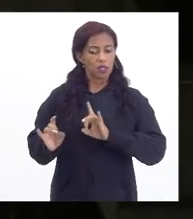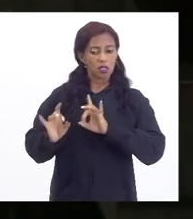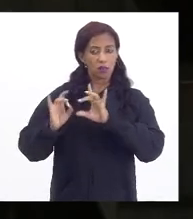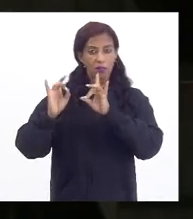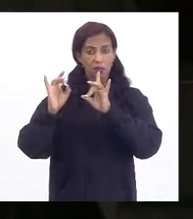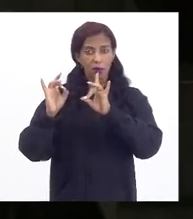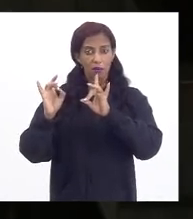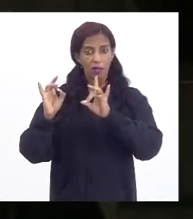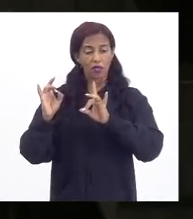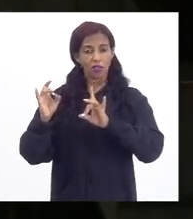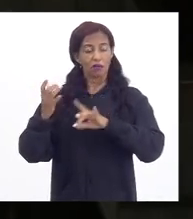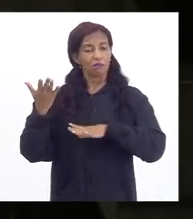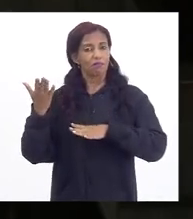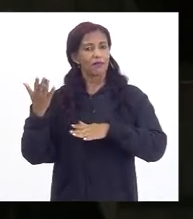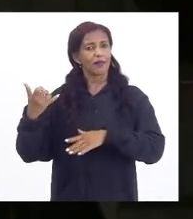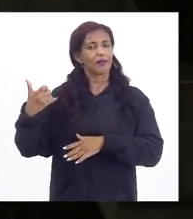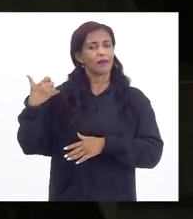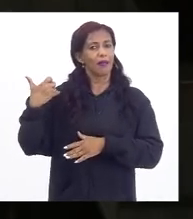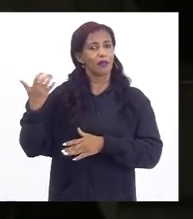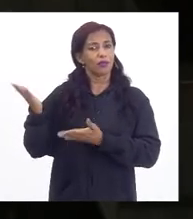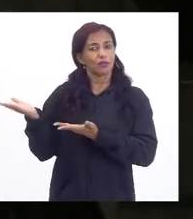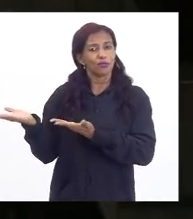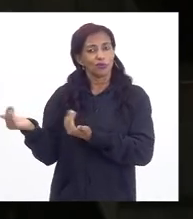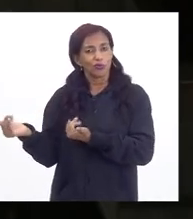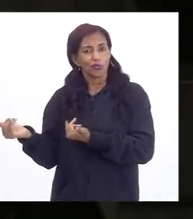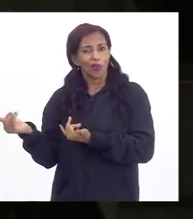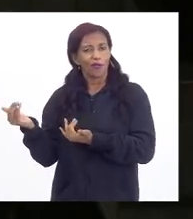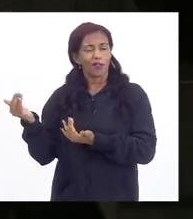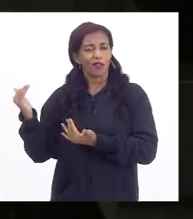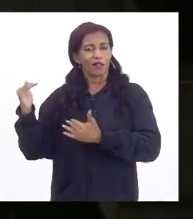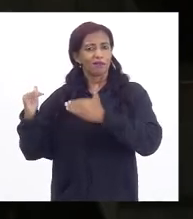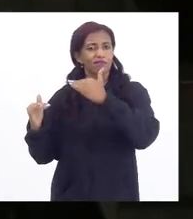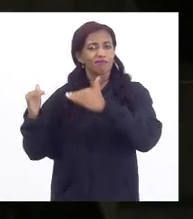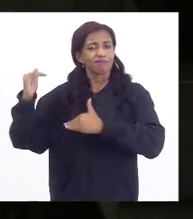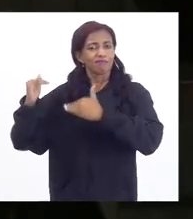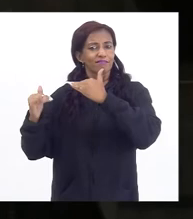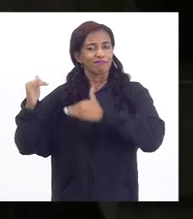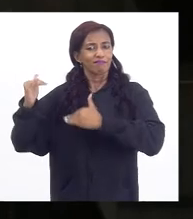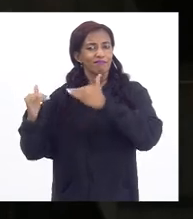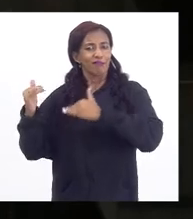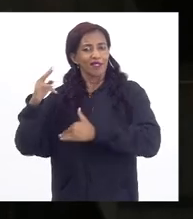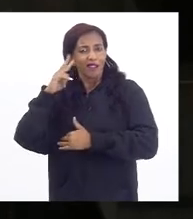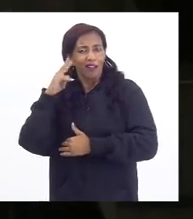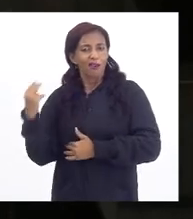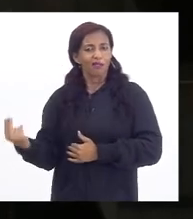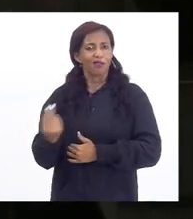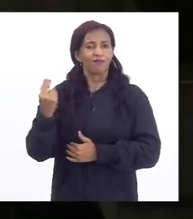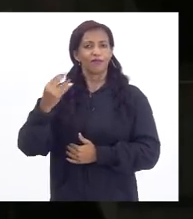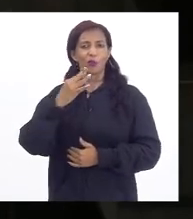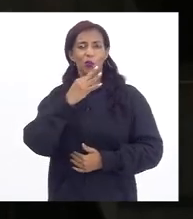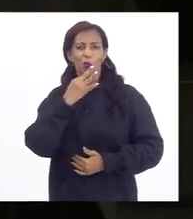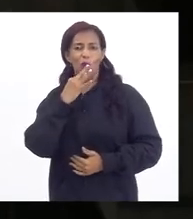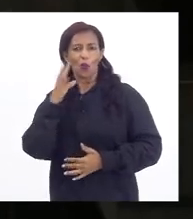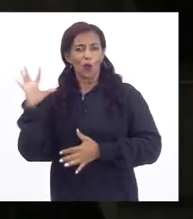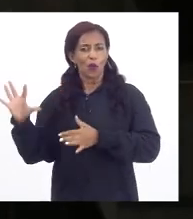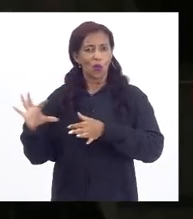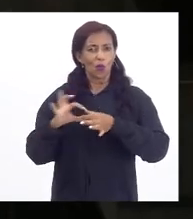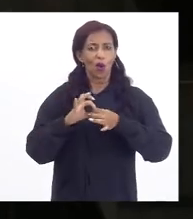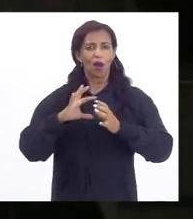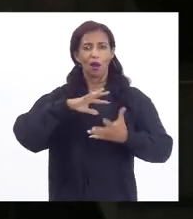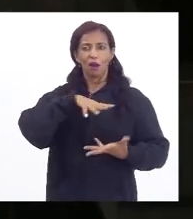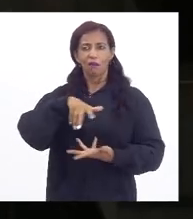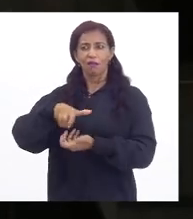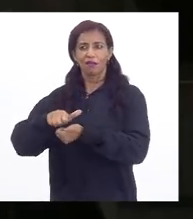faixa etária, Luiz Paulo? Adolescentes, jovens consolidando valores, consolidando conhecimentos, consolidando visões de